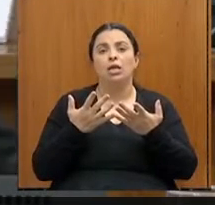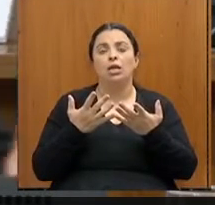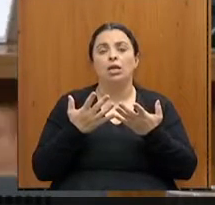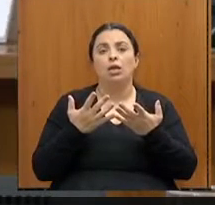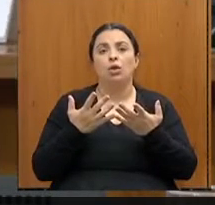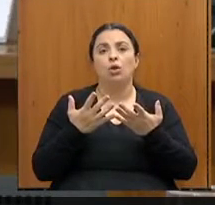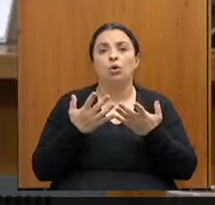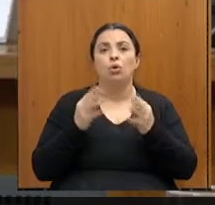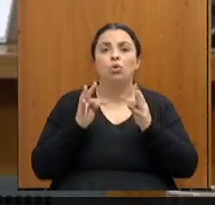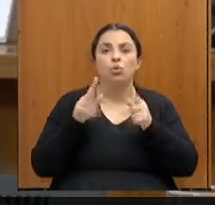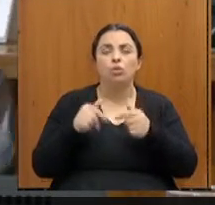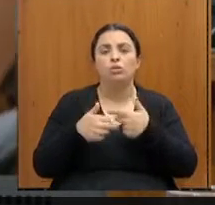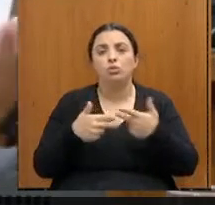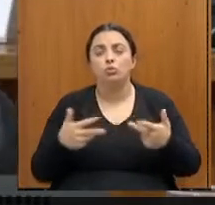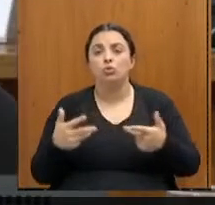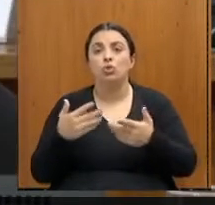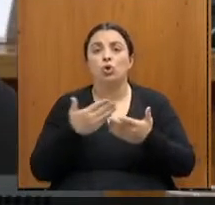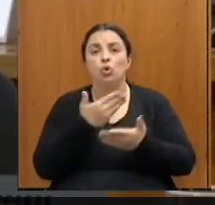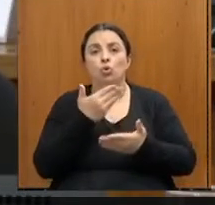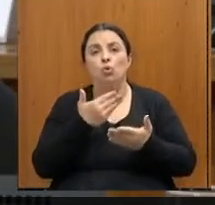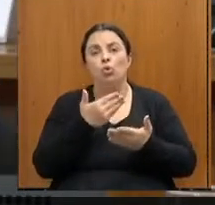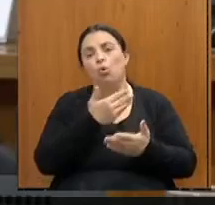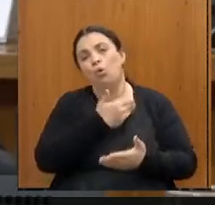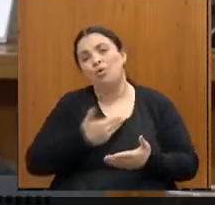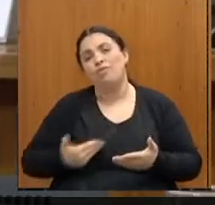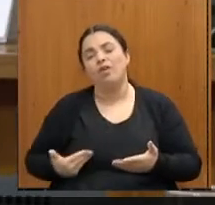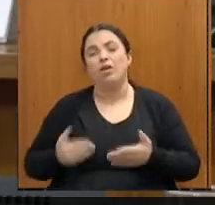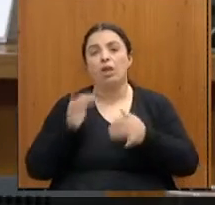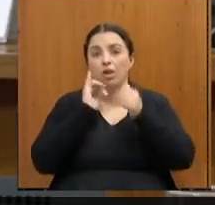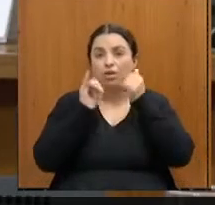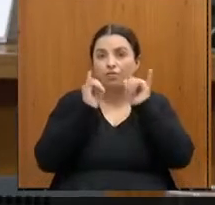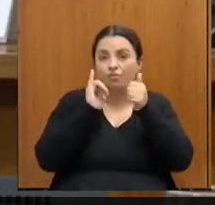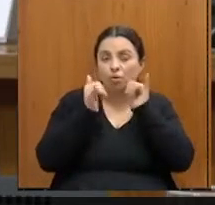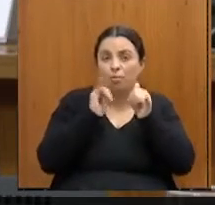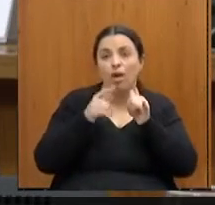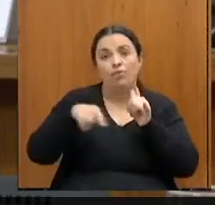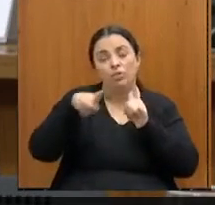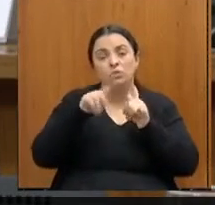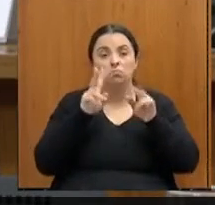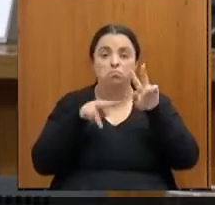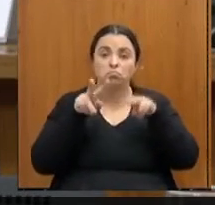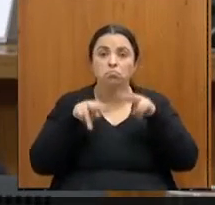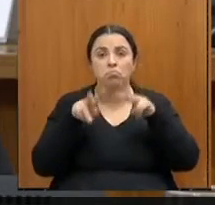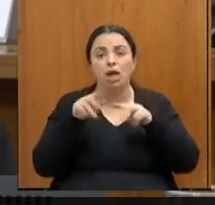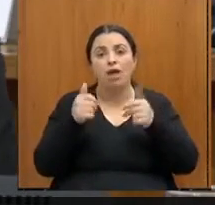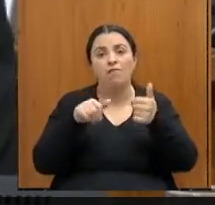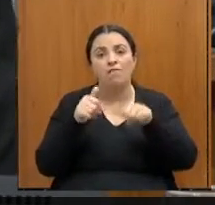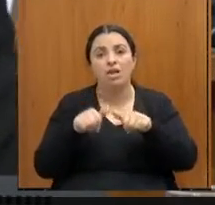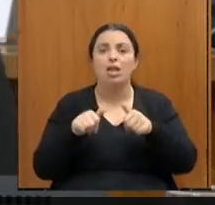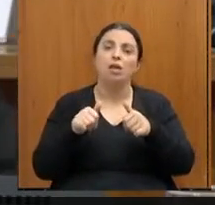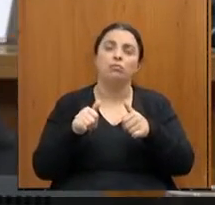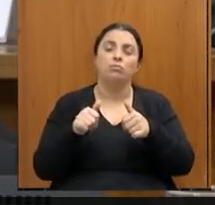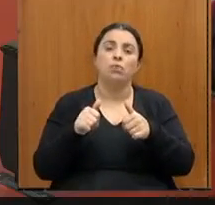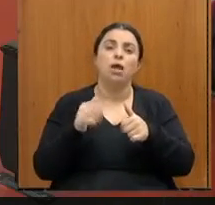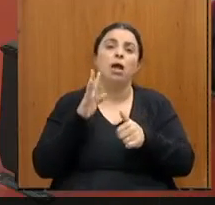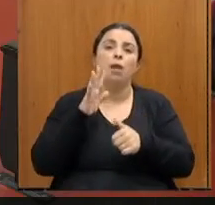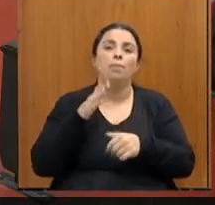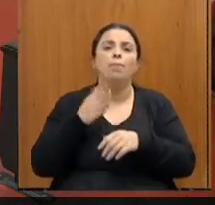e abra empresa puderem dar de informação tomarem a melhor decisão para Minas Gerais obrigado